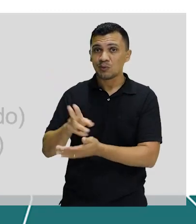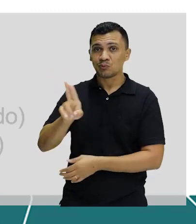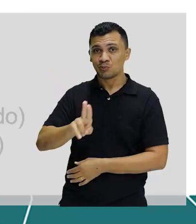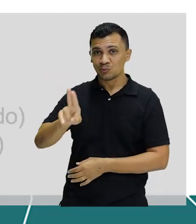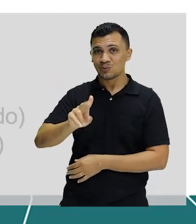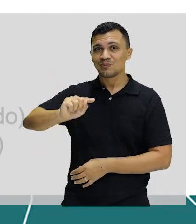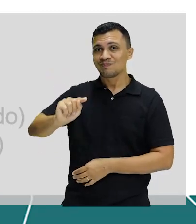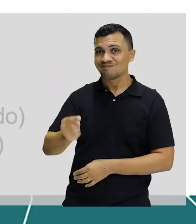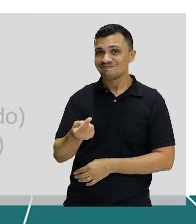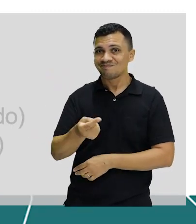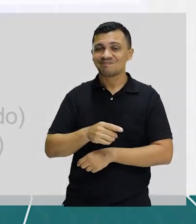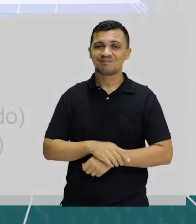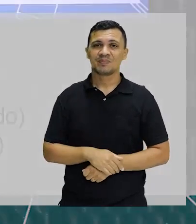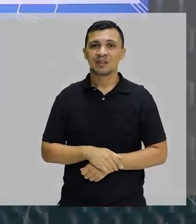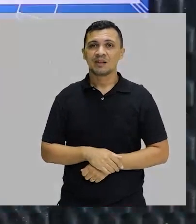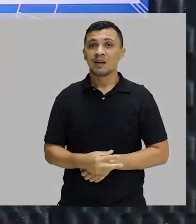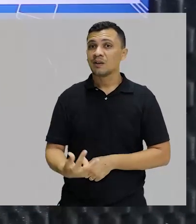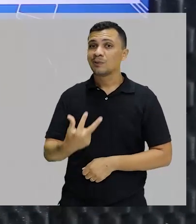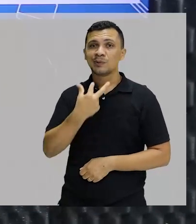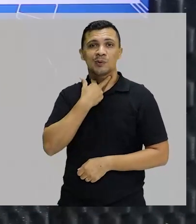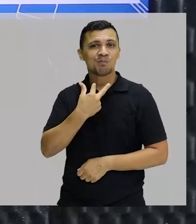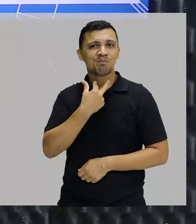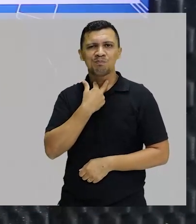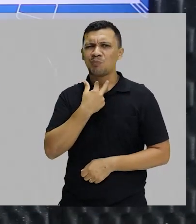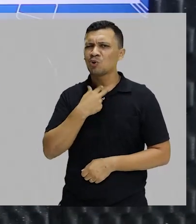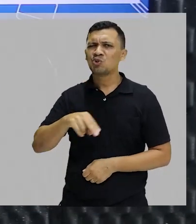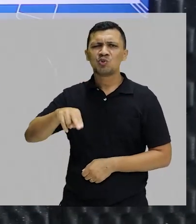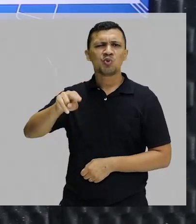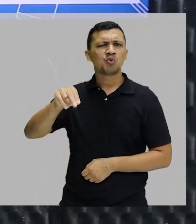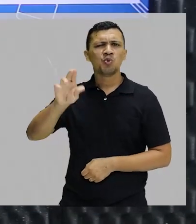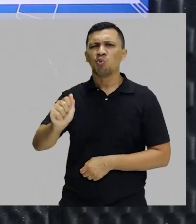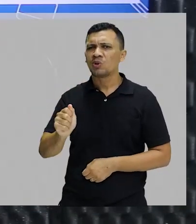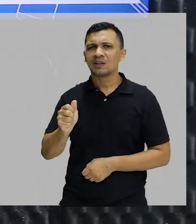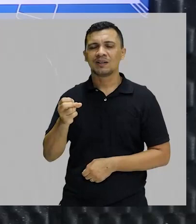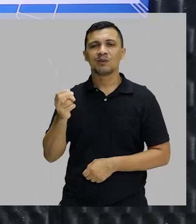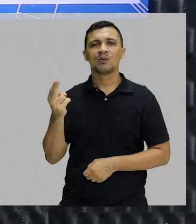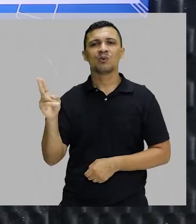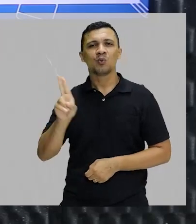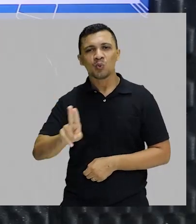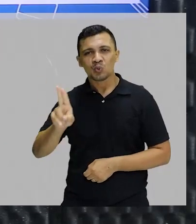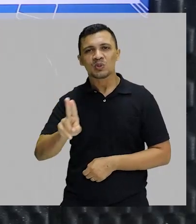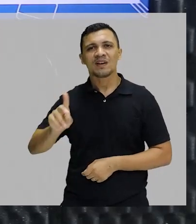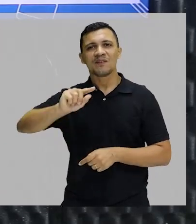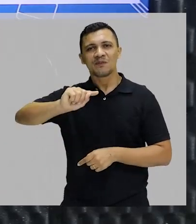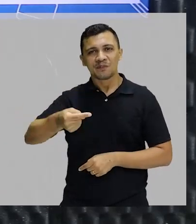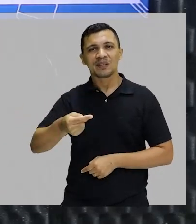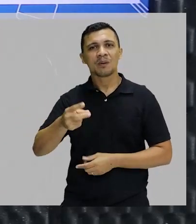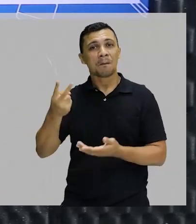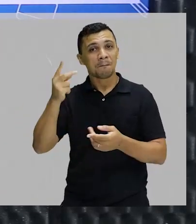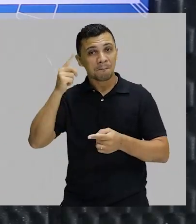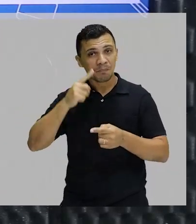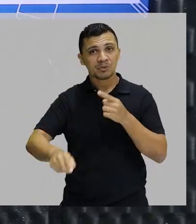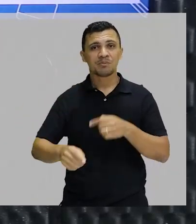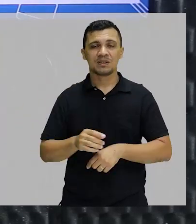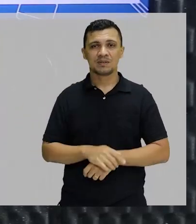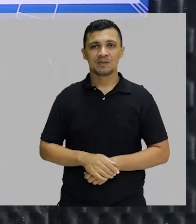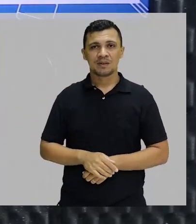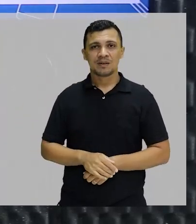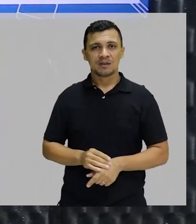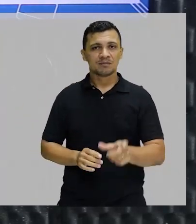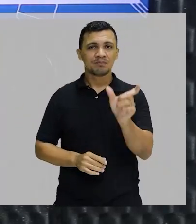pontuação. Primeiro, quando a gente não deve, de forma alguma, utilizar a vírgula é proibida para separar